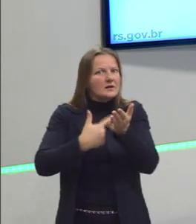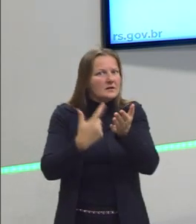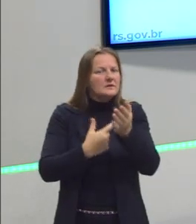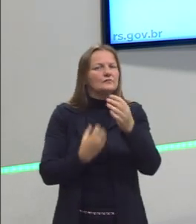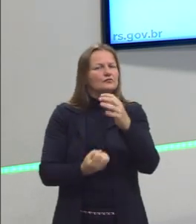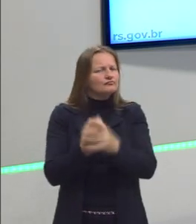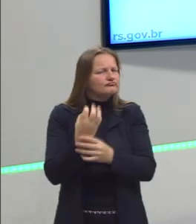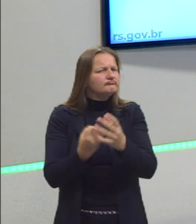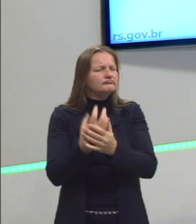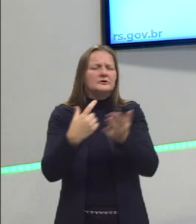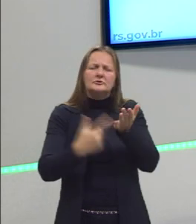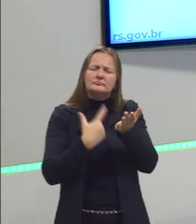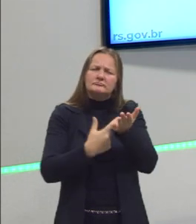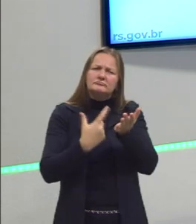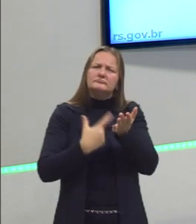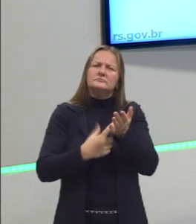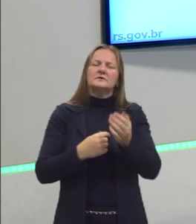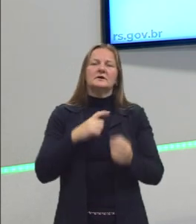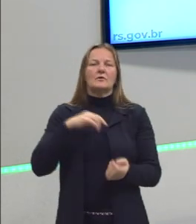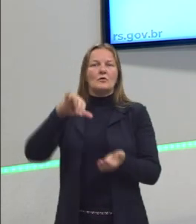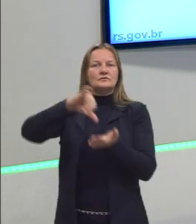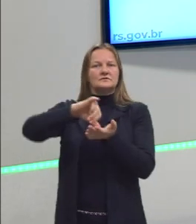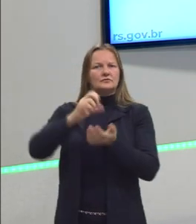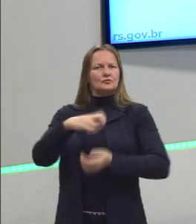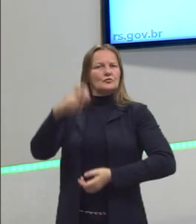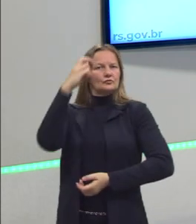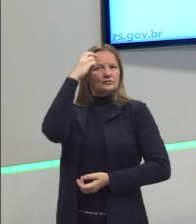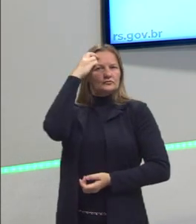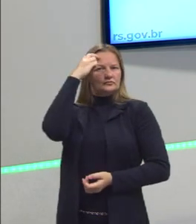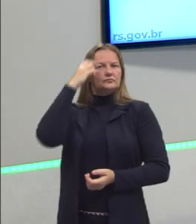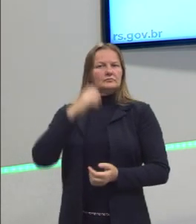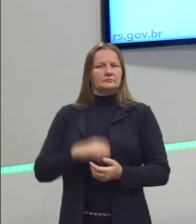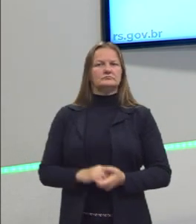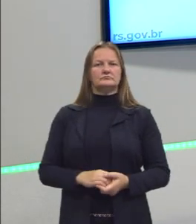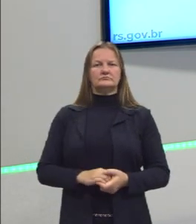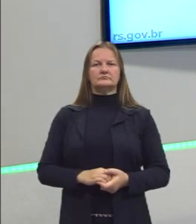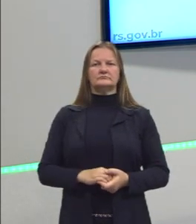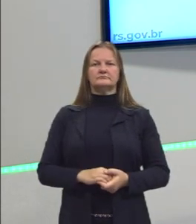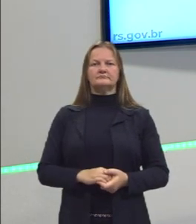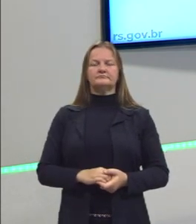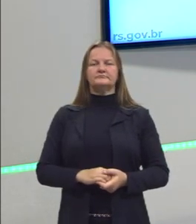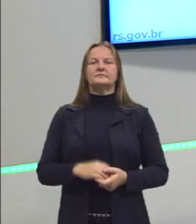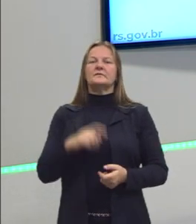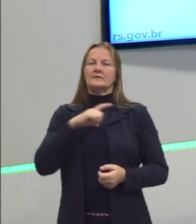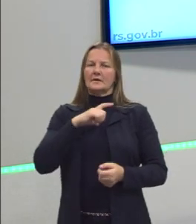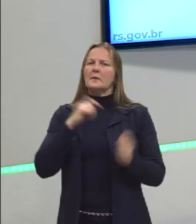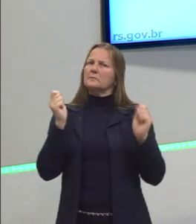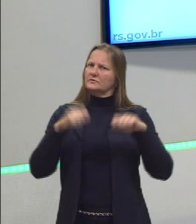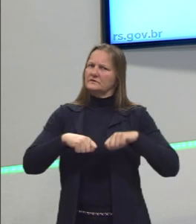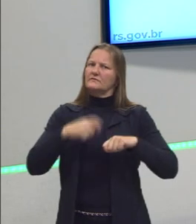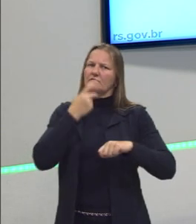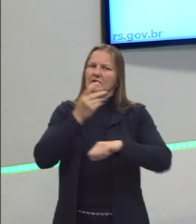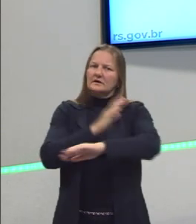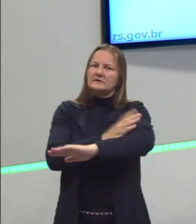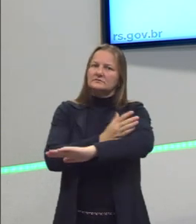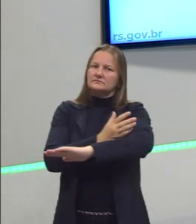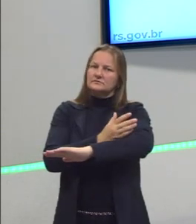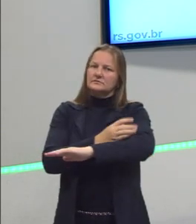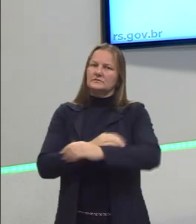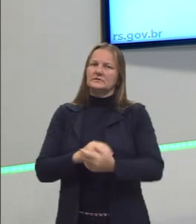então assim houve muito é um centro de culturas Mosteiros né então não dá sim para se dizer que a idade média